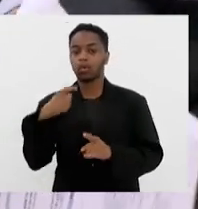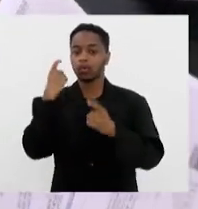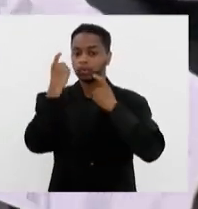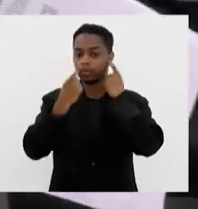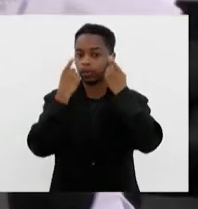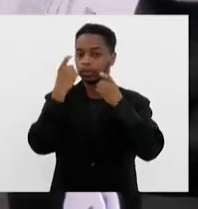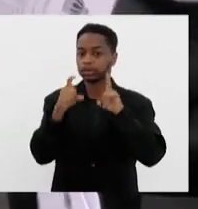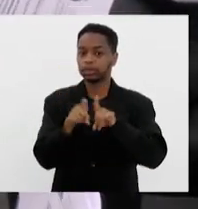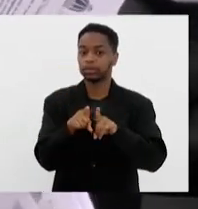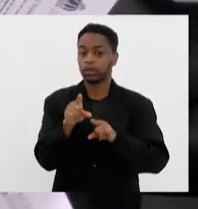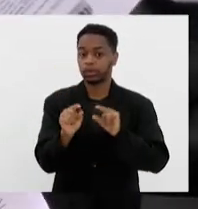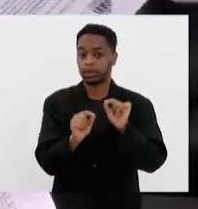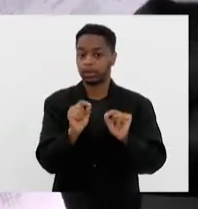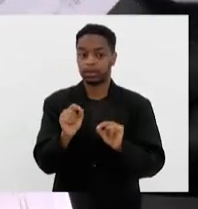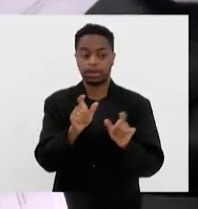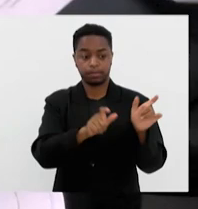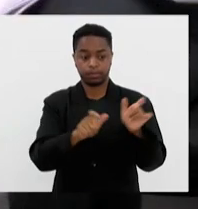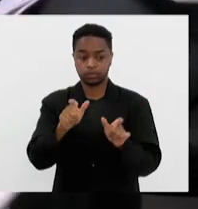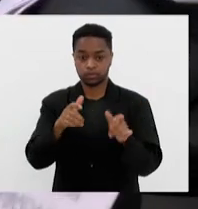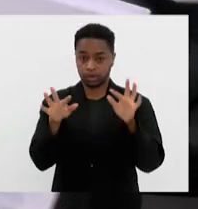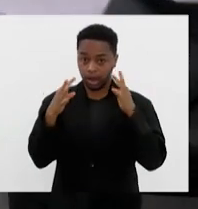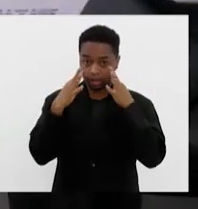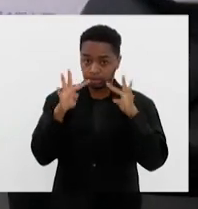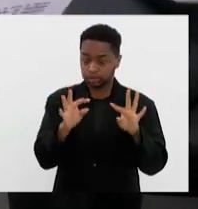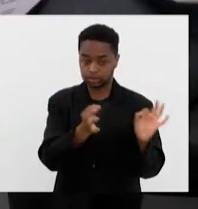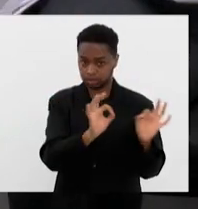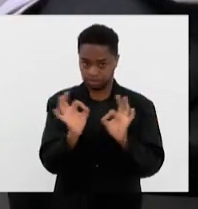que pouca gente prestou atenção,